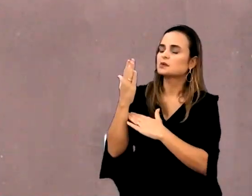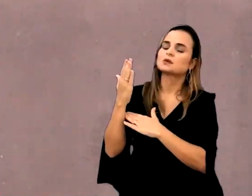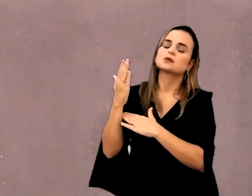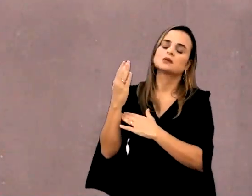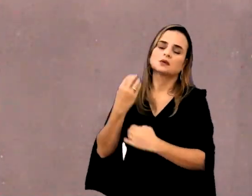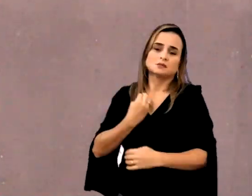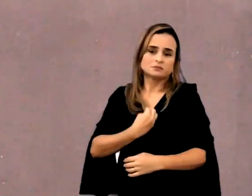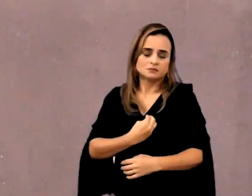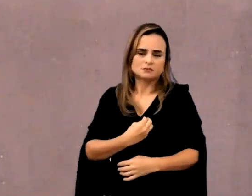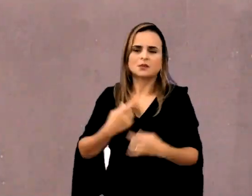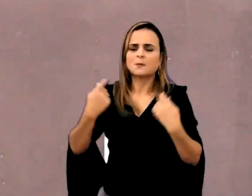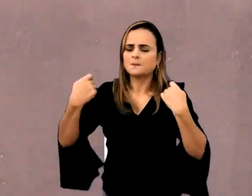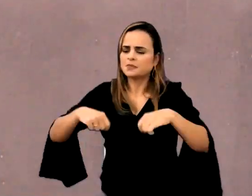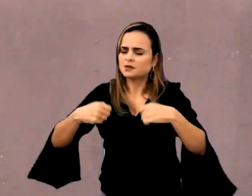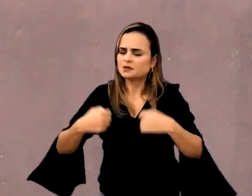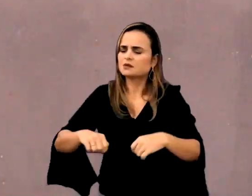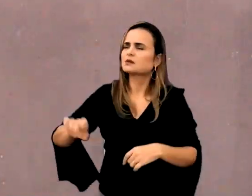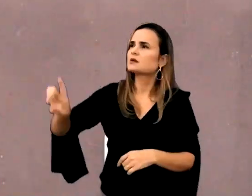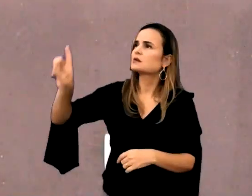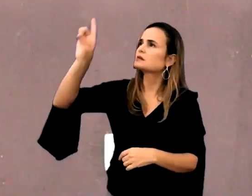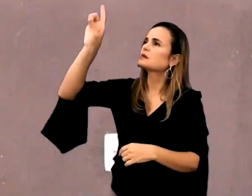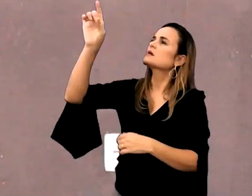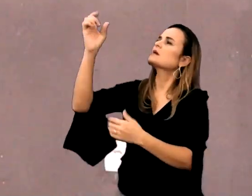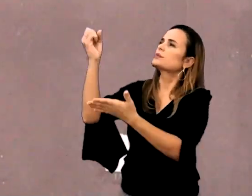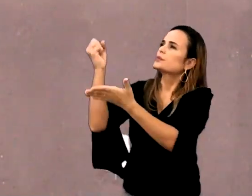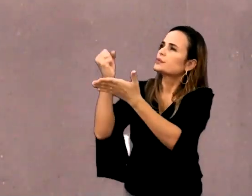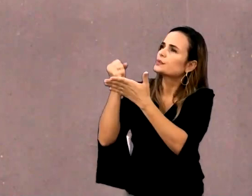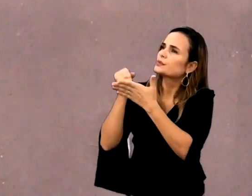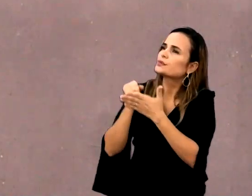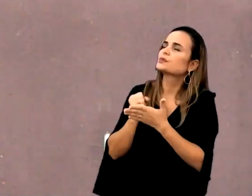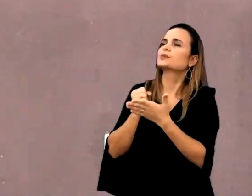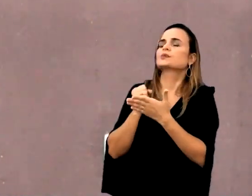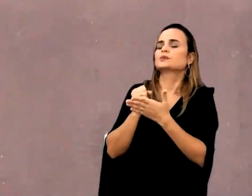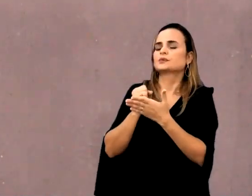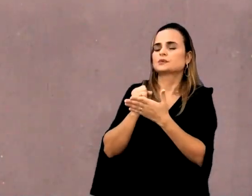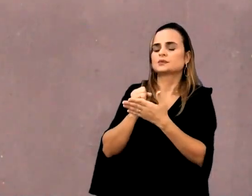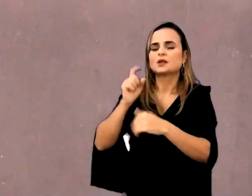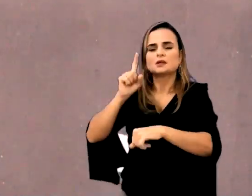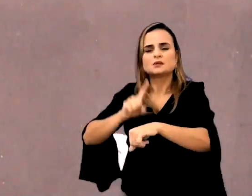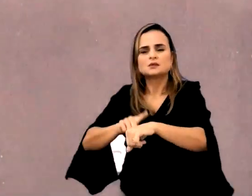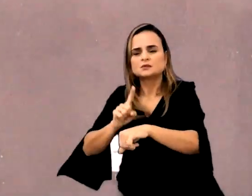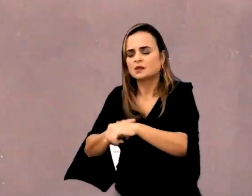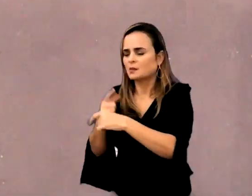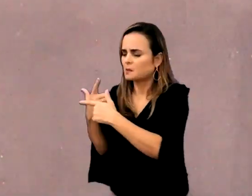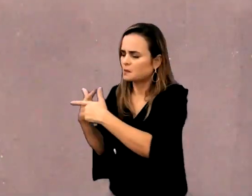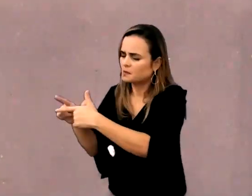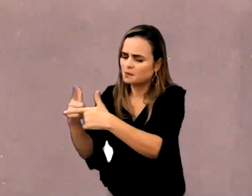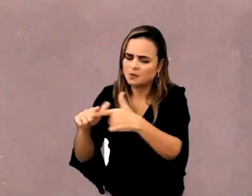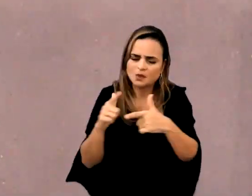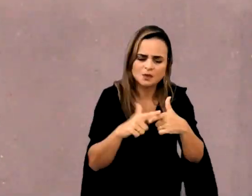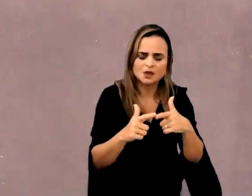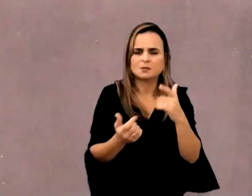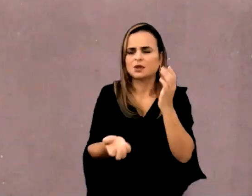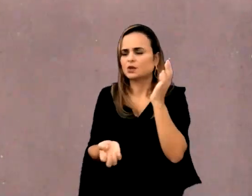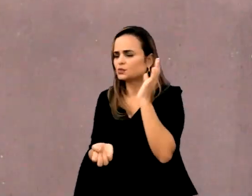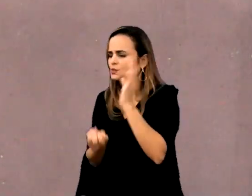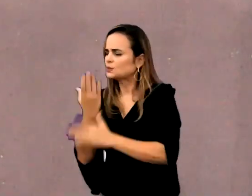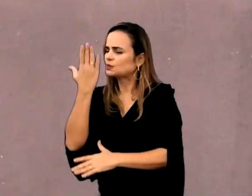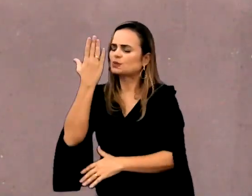Nós precisamos da intervenção de Deus nos momentos de calamidade que vai chegar em nossa